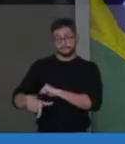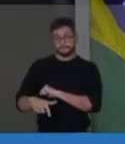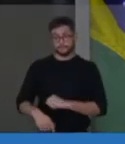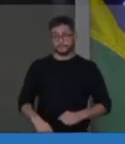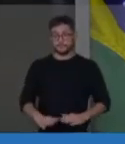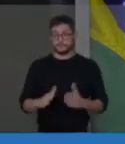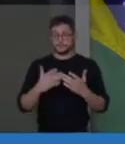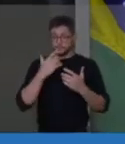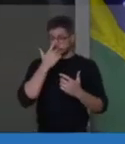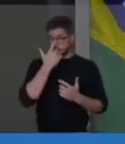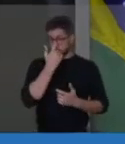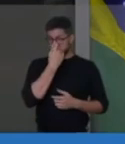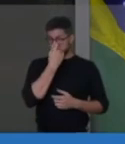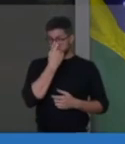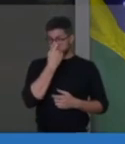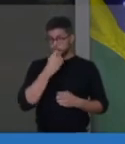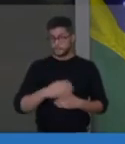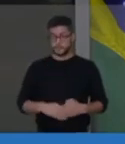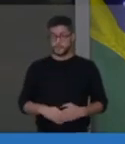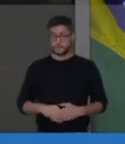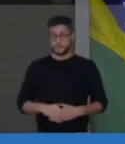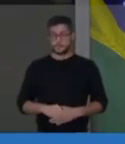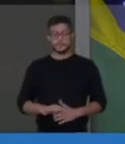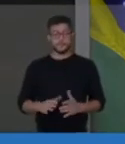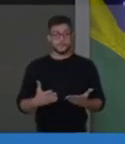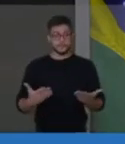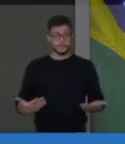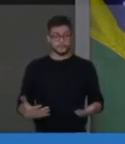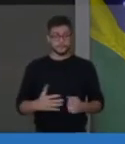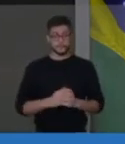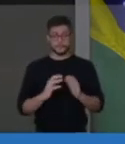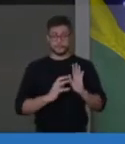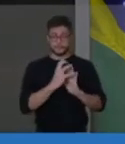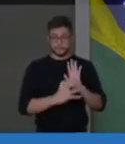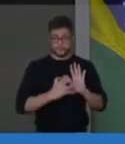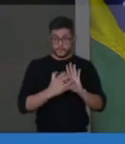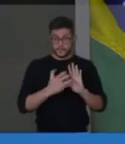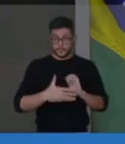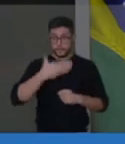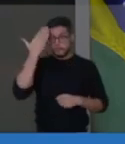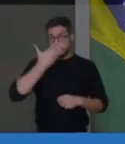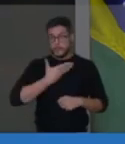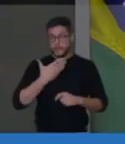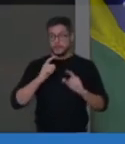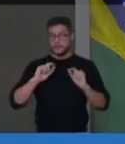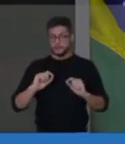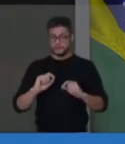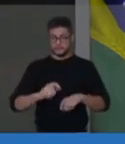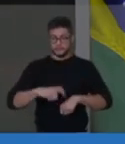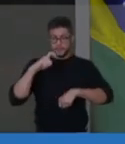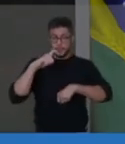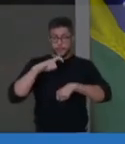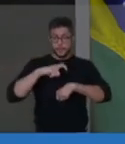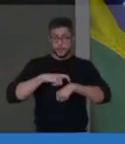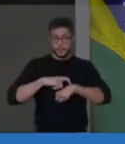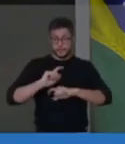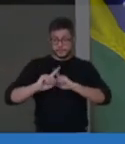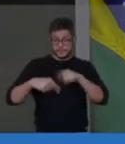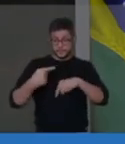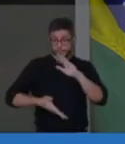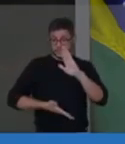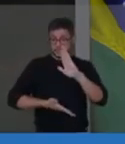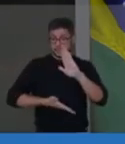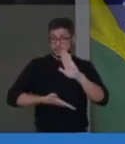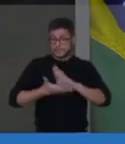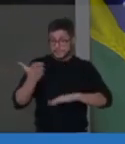estatísticas demonstram o aumento do número de ocorrências criminais nos períodos posteriores às concessões das saídas